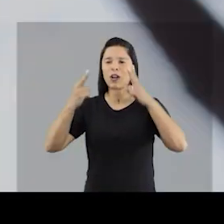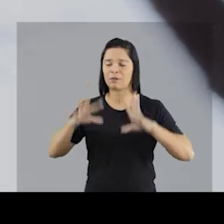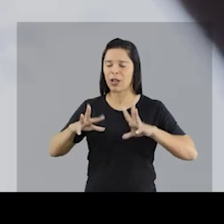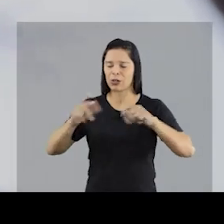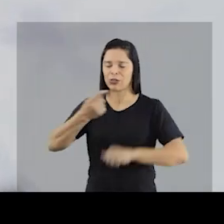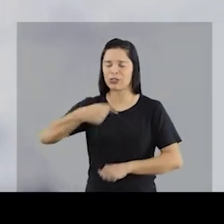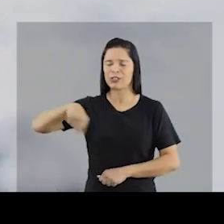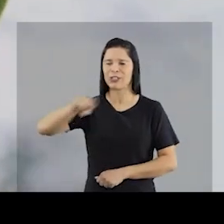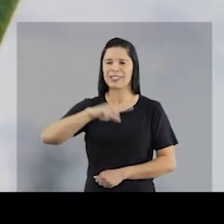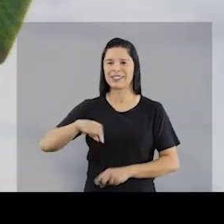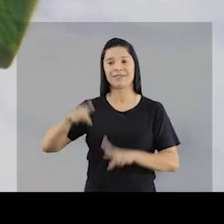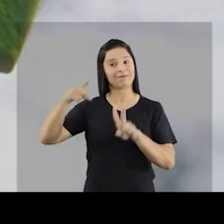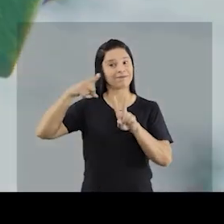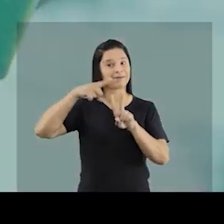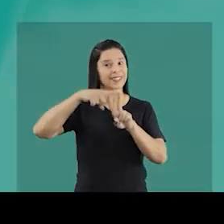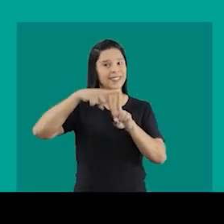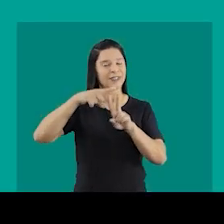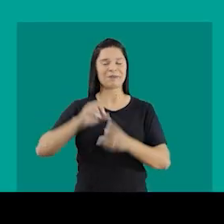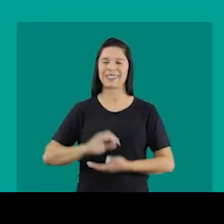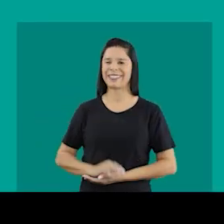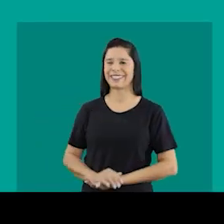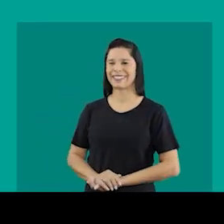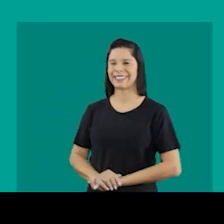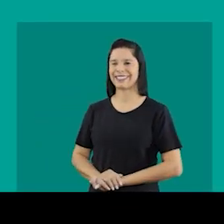todos. Sicoob.